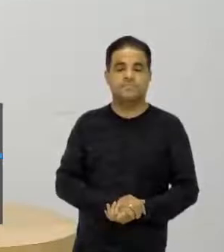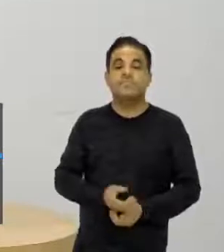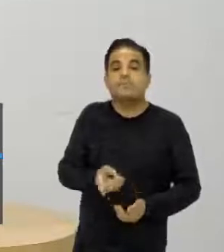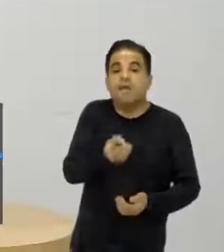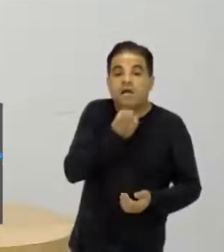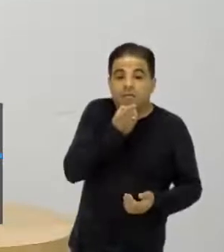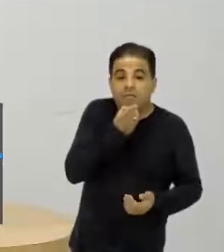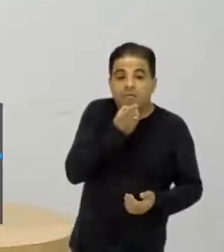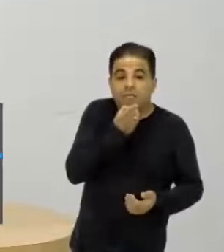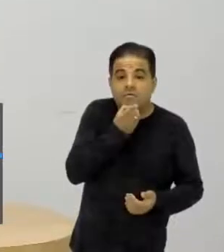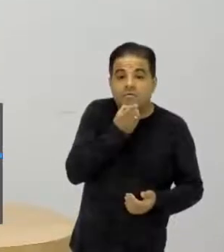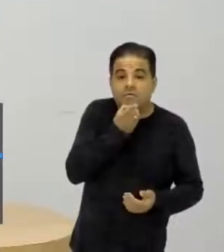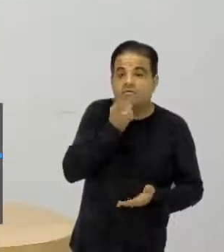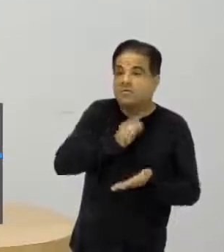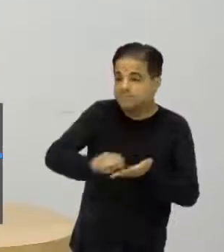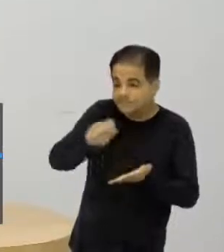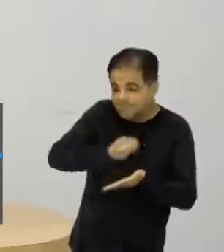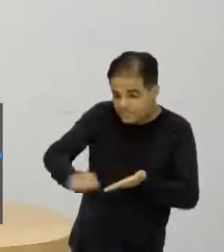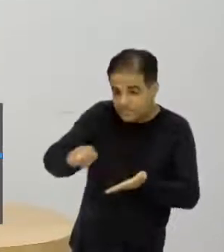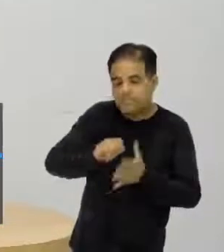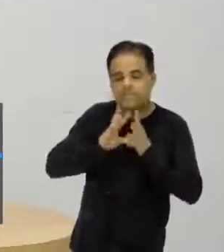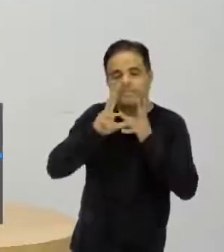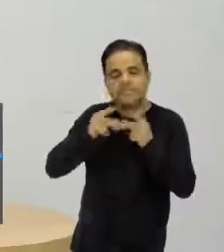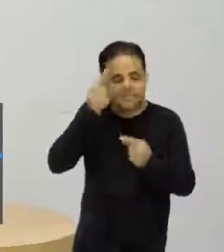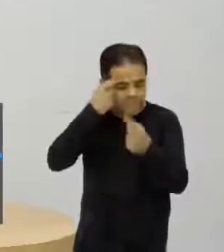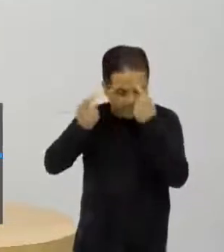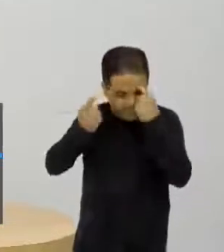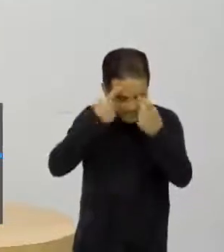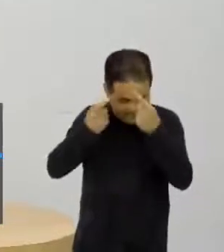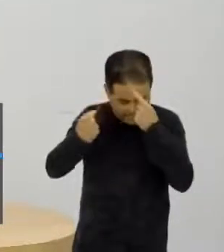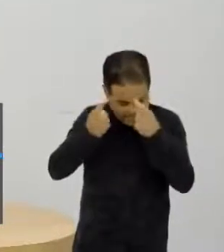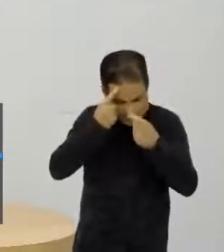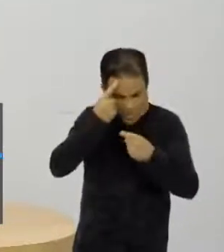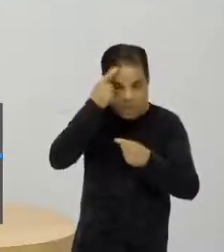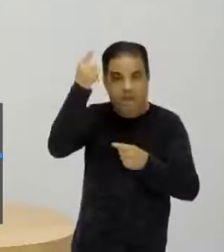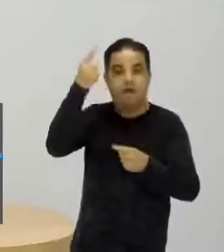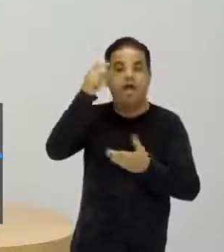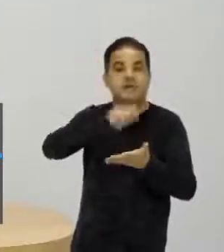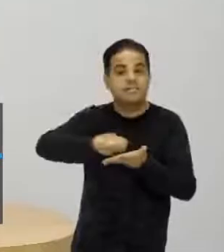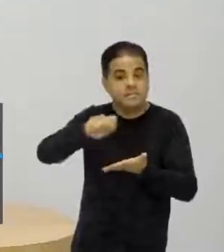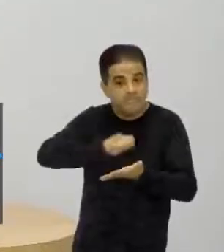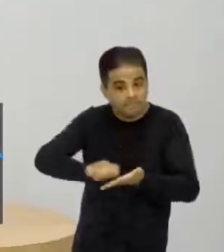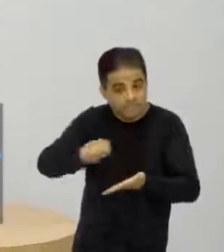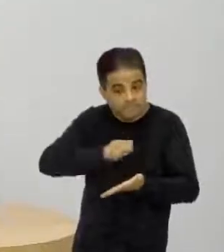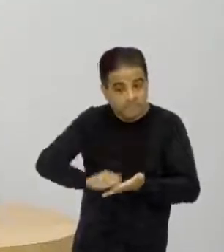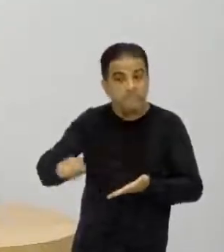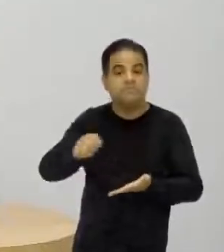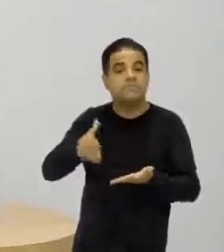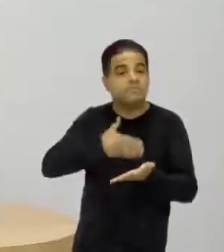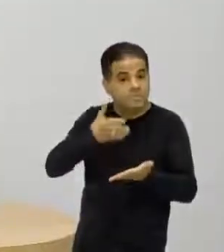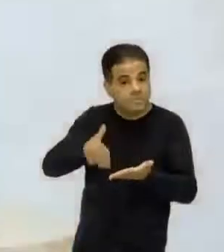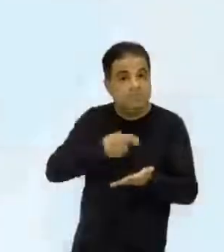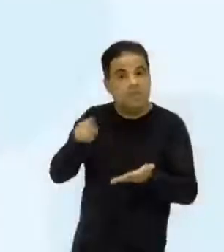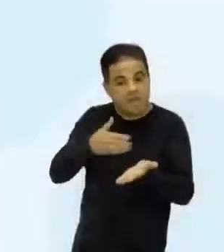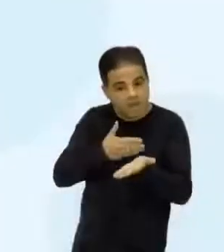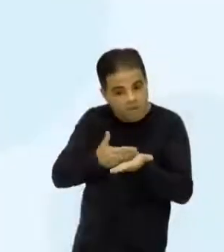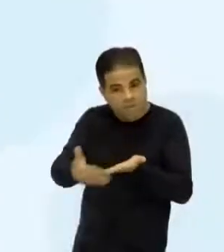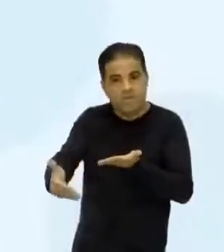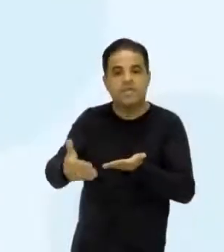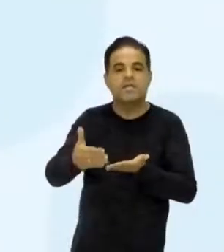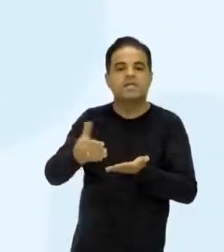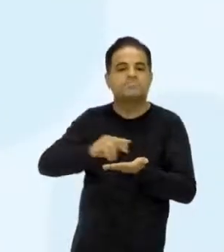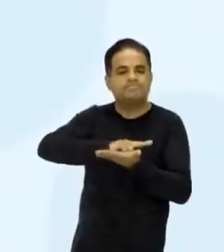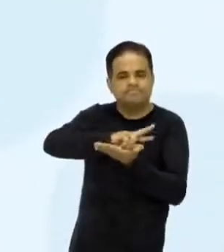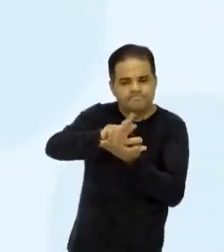então, escreveu tudo isso, né? Todas as suas ideias, ele escreveu num livro, que é a Origem das